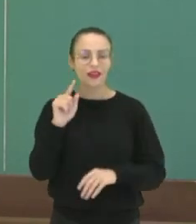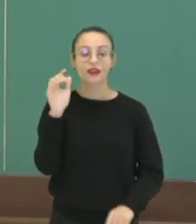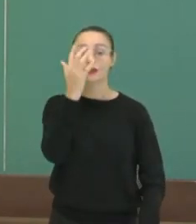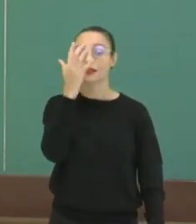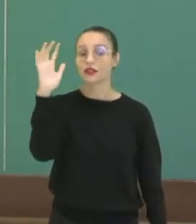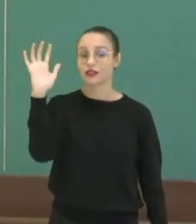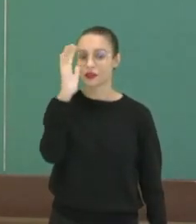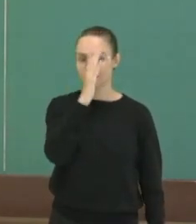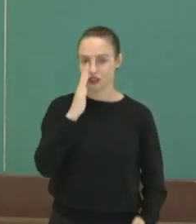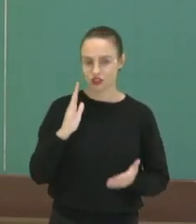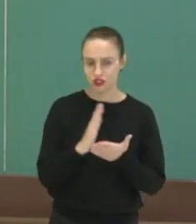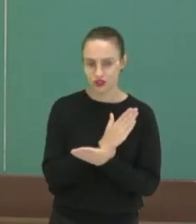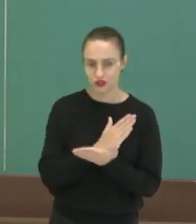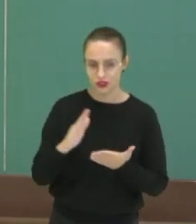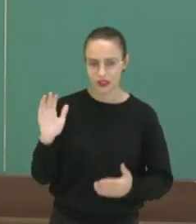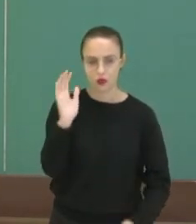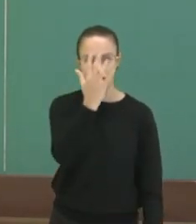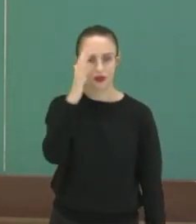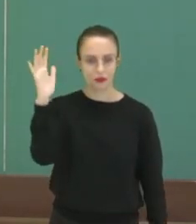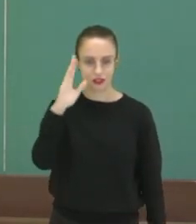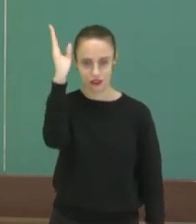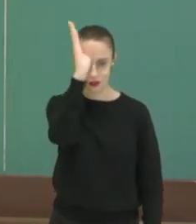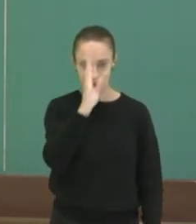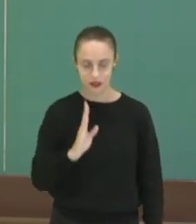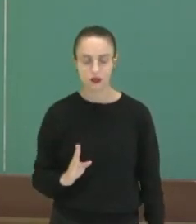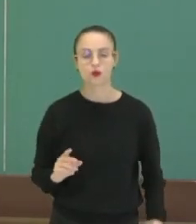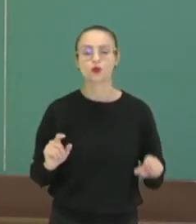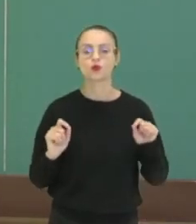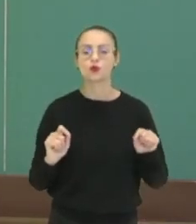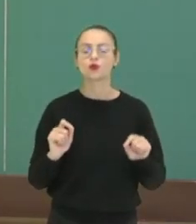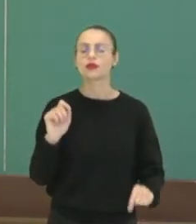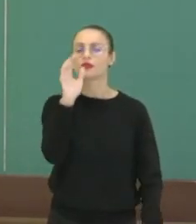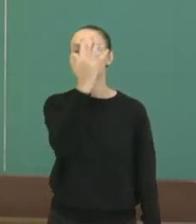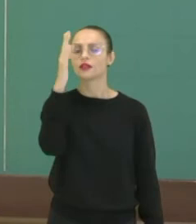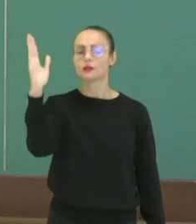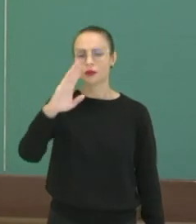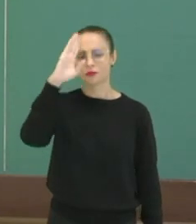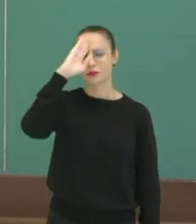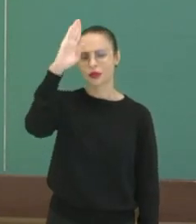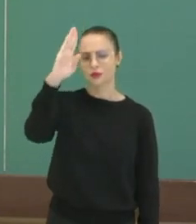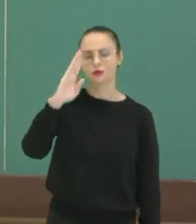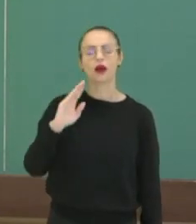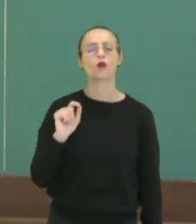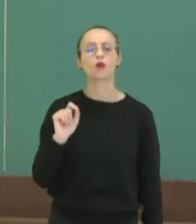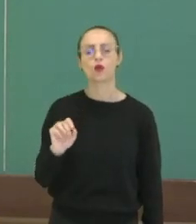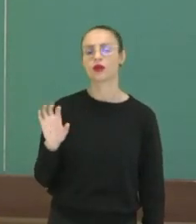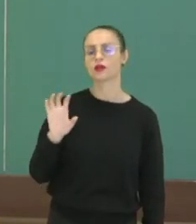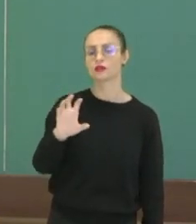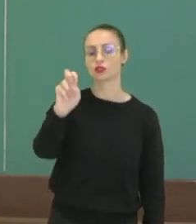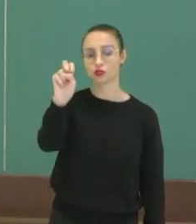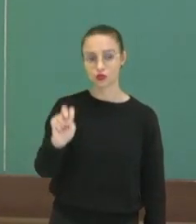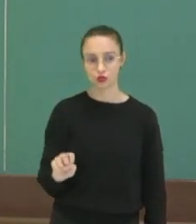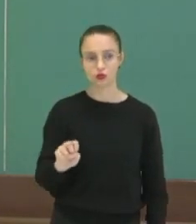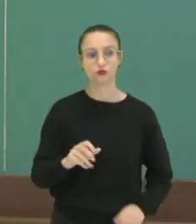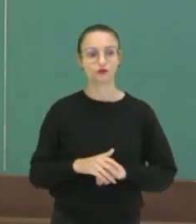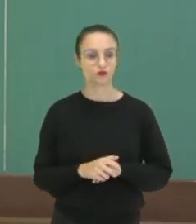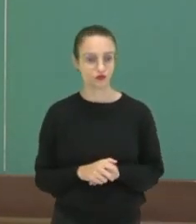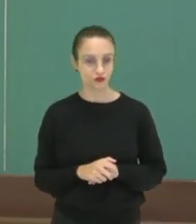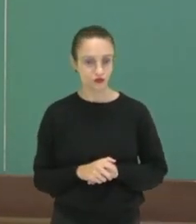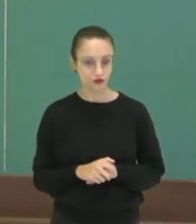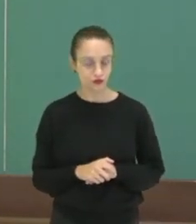a divisão climática do Brasil. Qual é o clima que predomina na região sul? É o